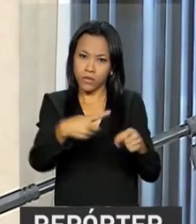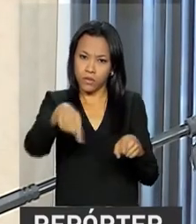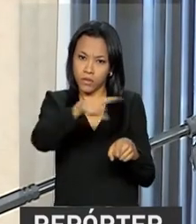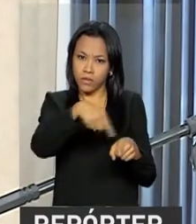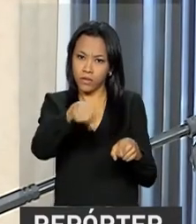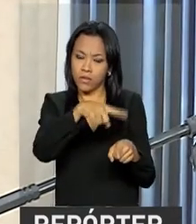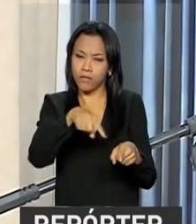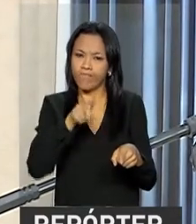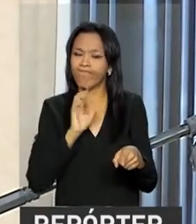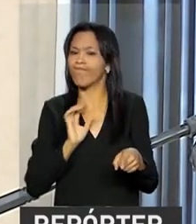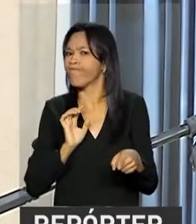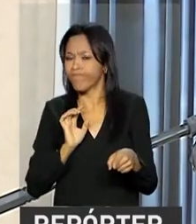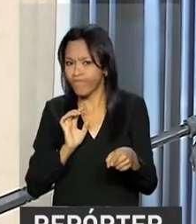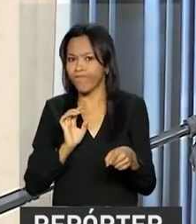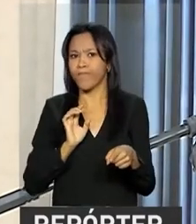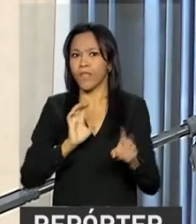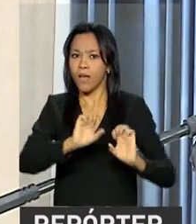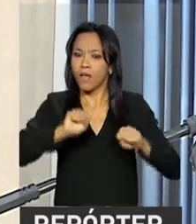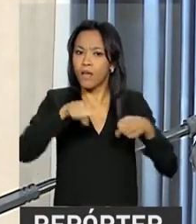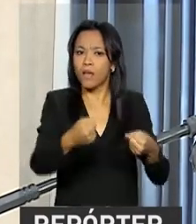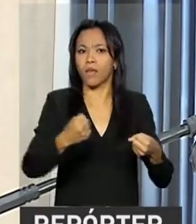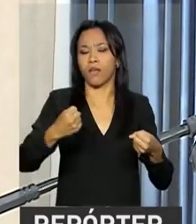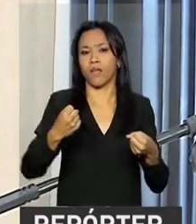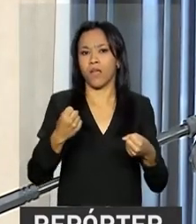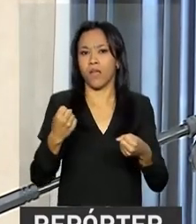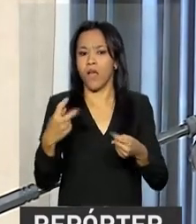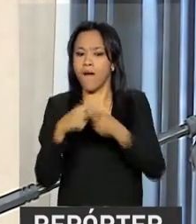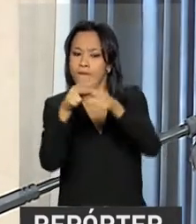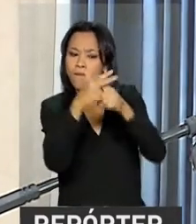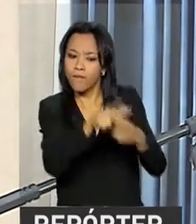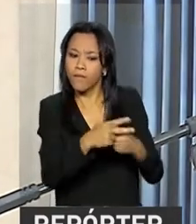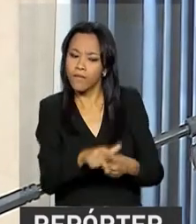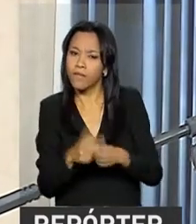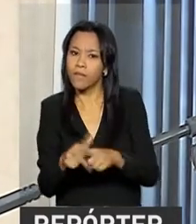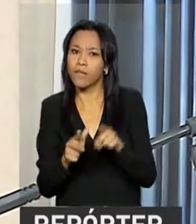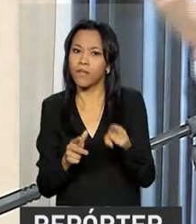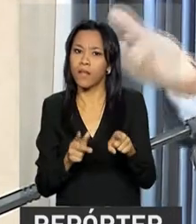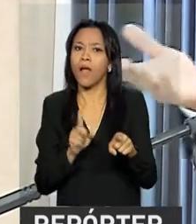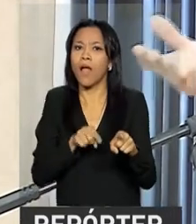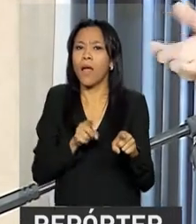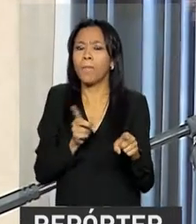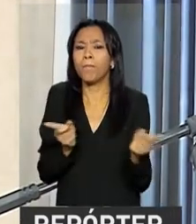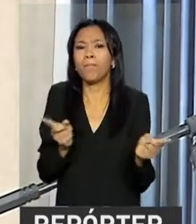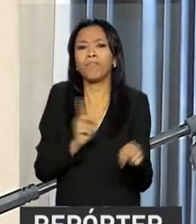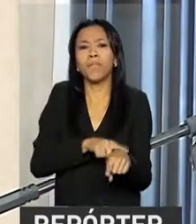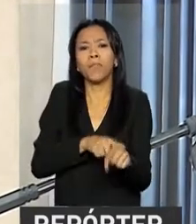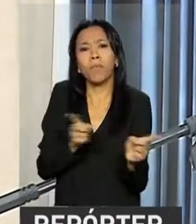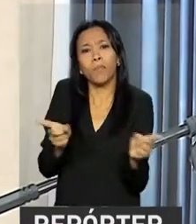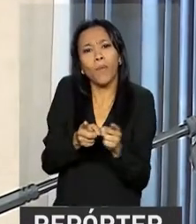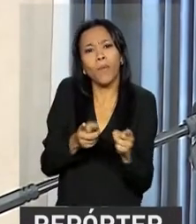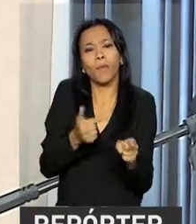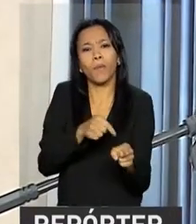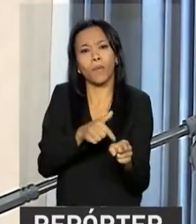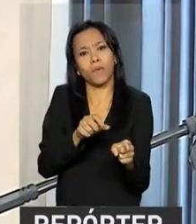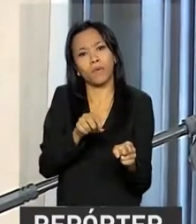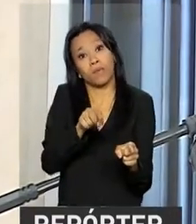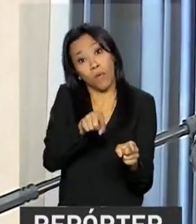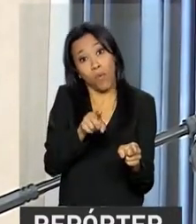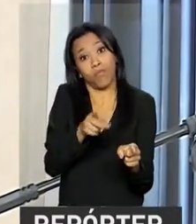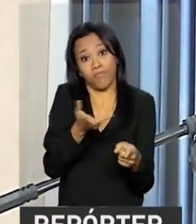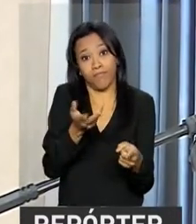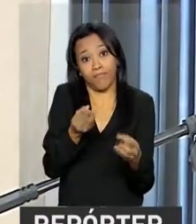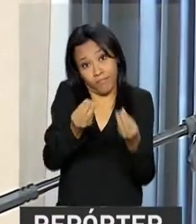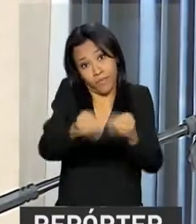locais cuja recuperação pode significar, num curto espaço de tempo, até o comprometimento